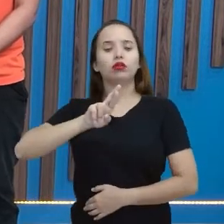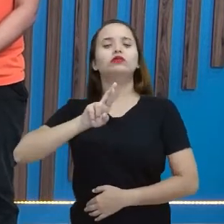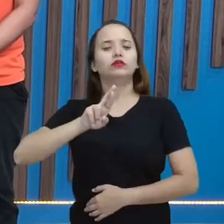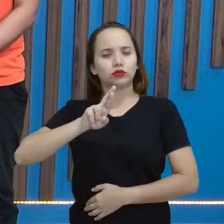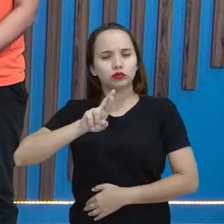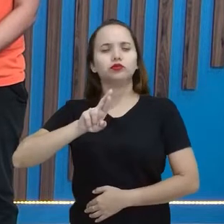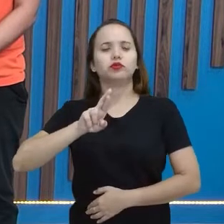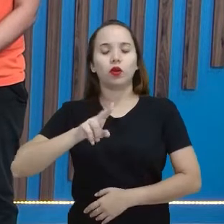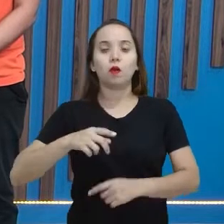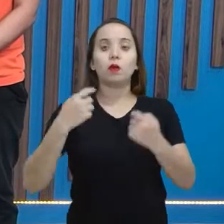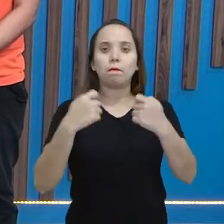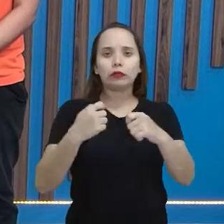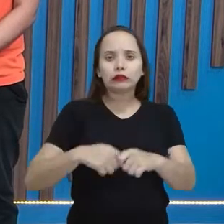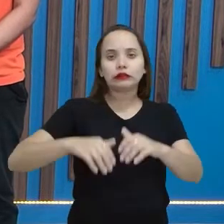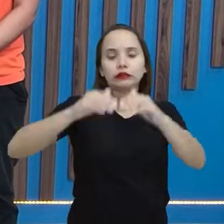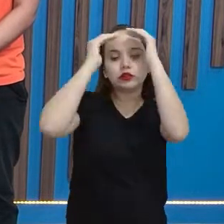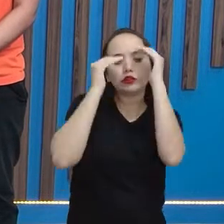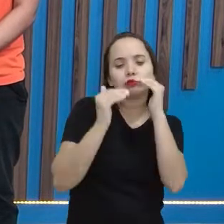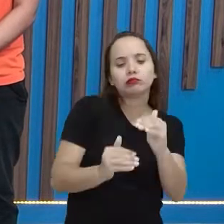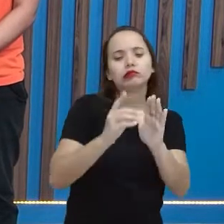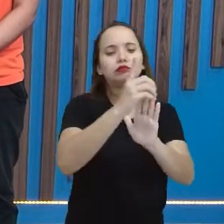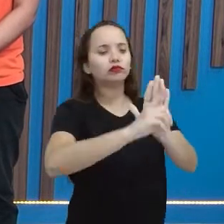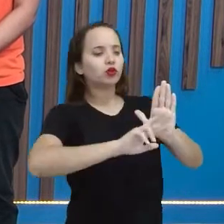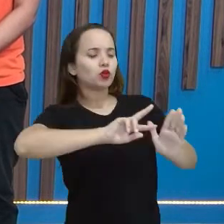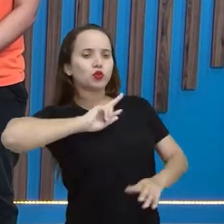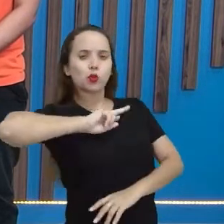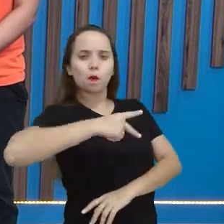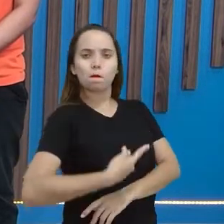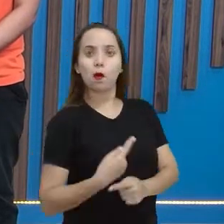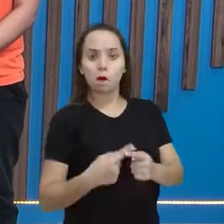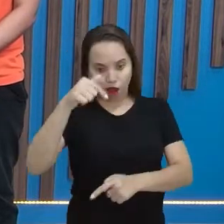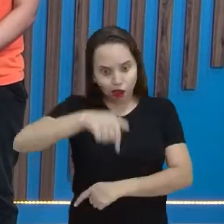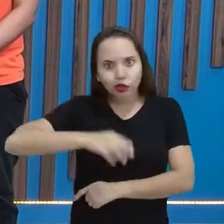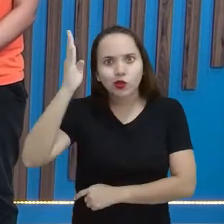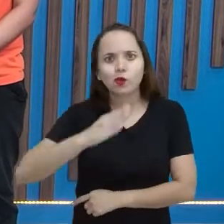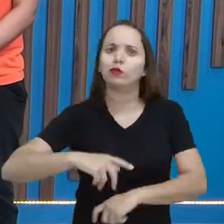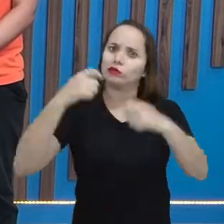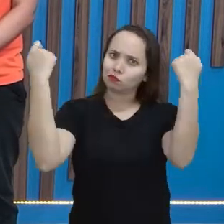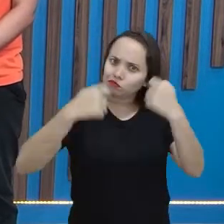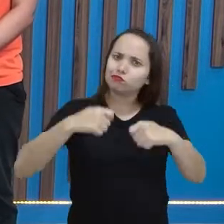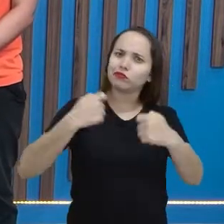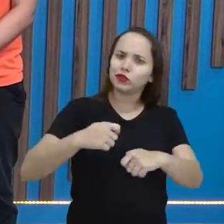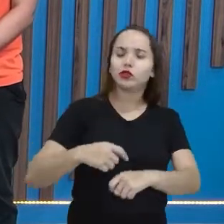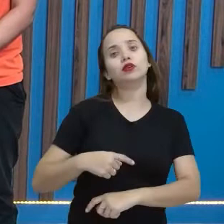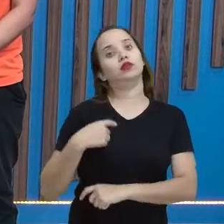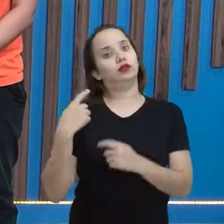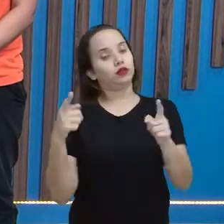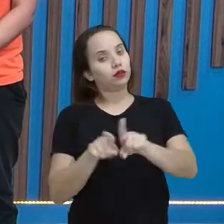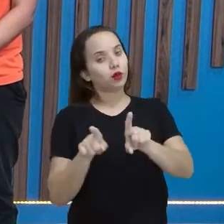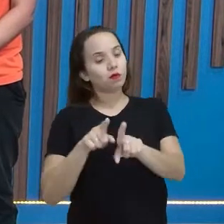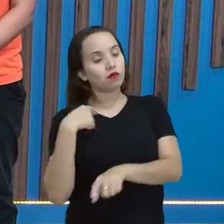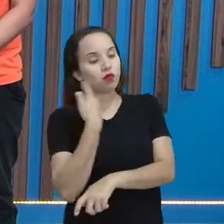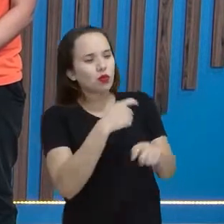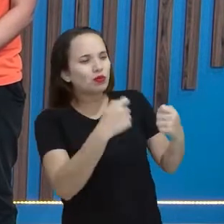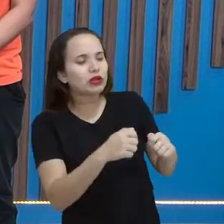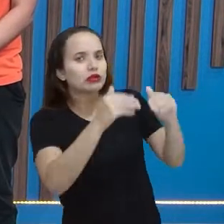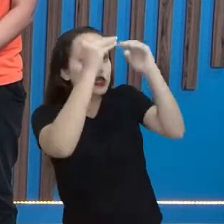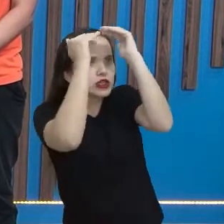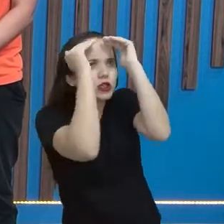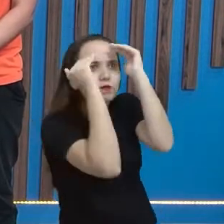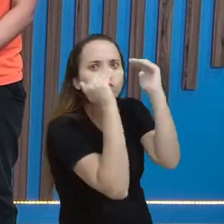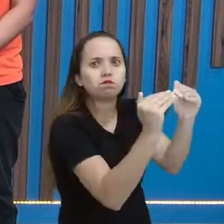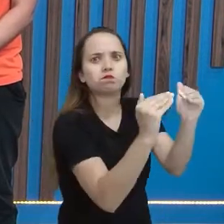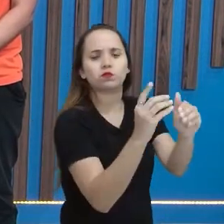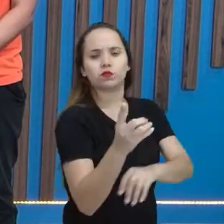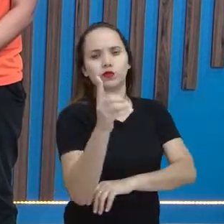humanos, elas são respeitadas aqui no Brasil. E a gente tem que aprender também a respeitar no dia a dia, sem piadinhas, sem